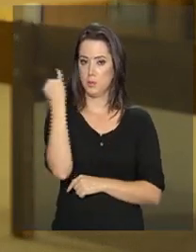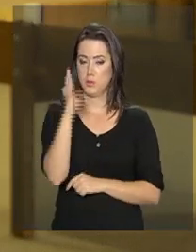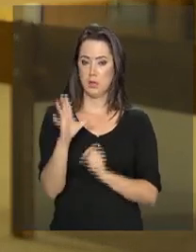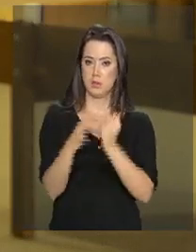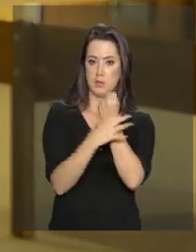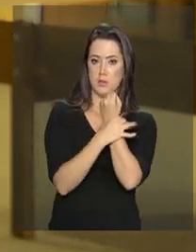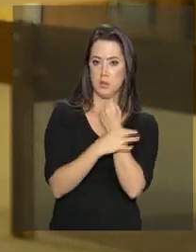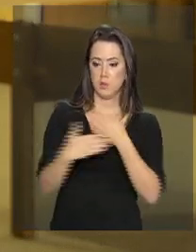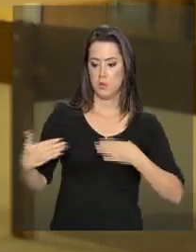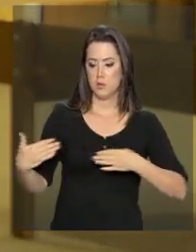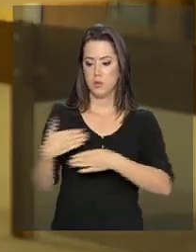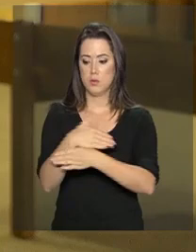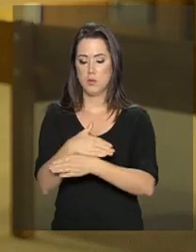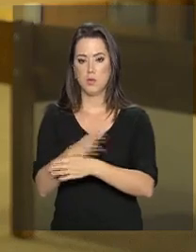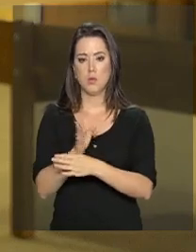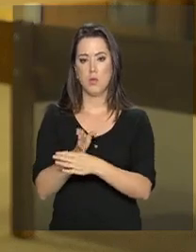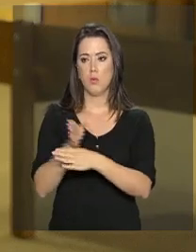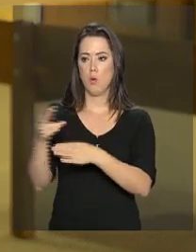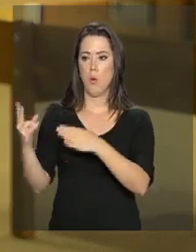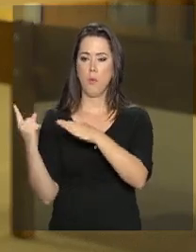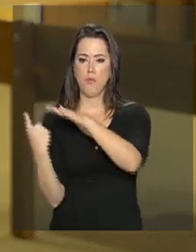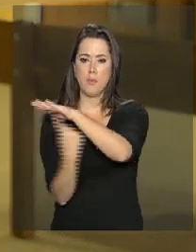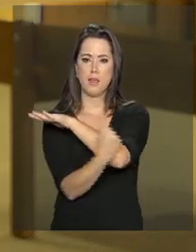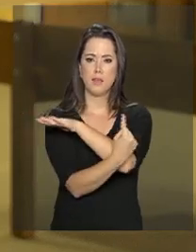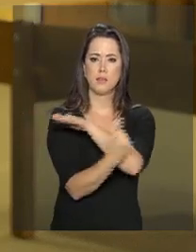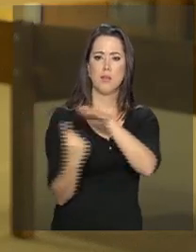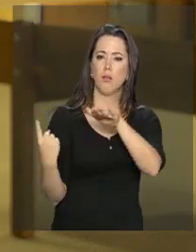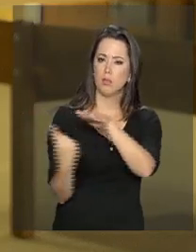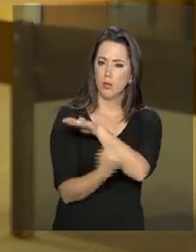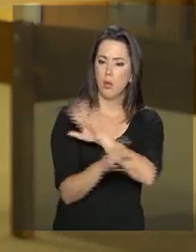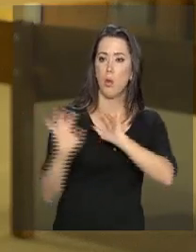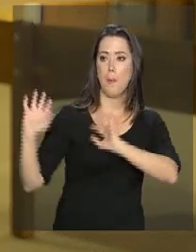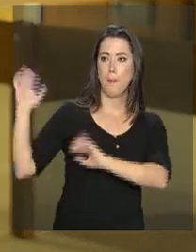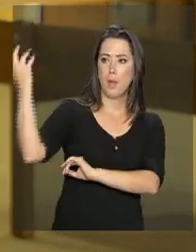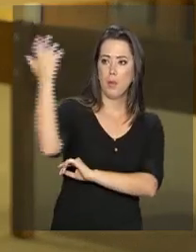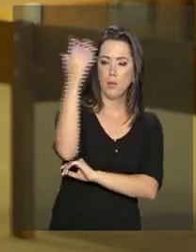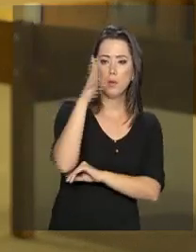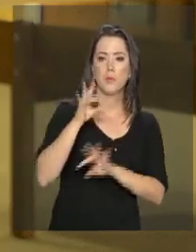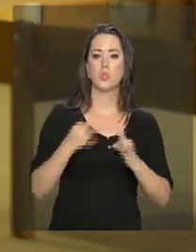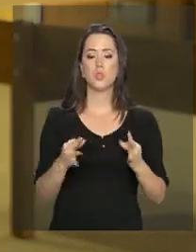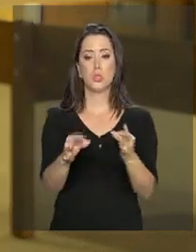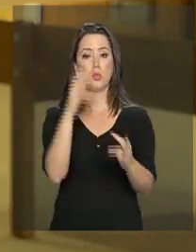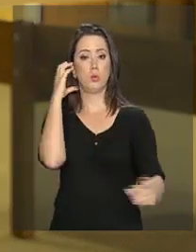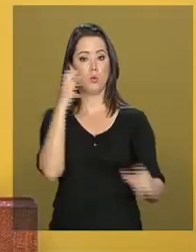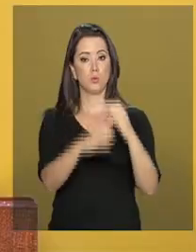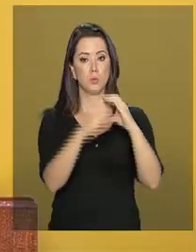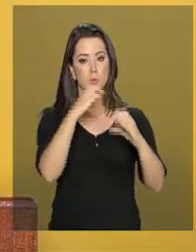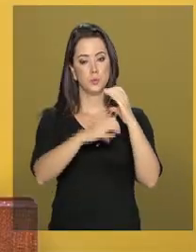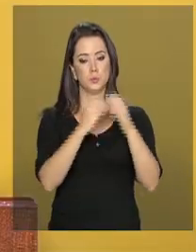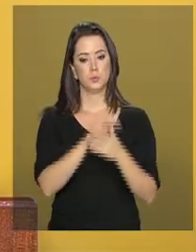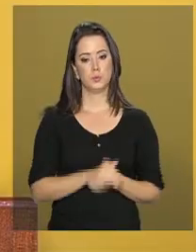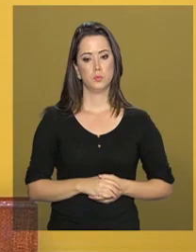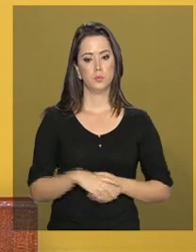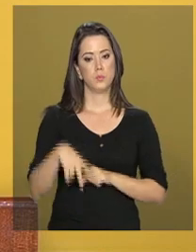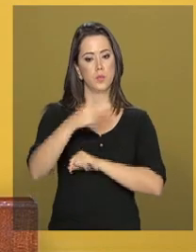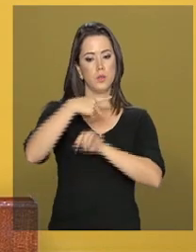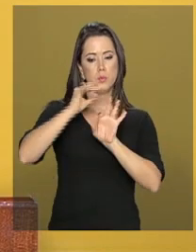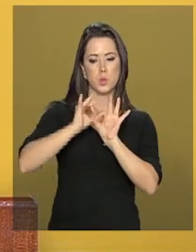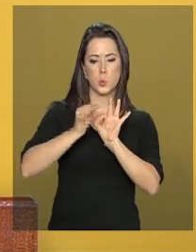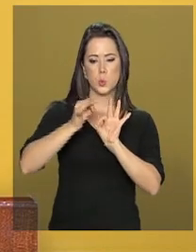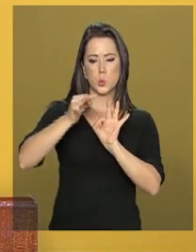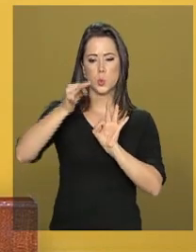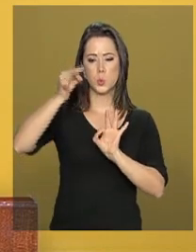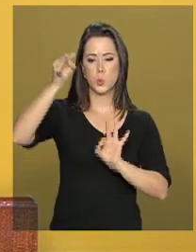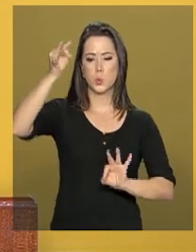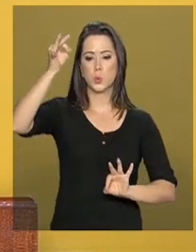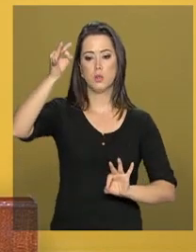segurança das fronteiras migrações meio ambiente tecnologia e comunicações em país continental e